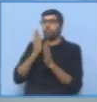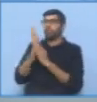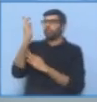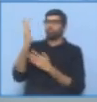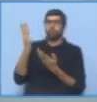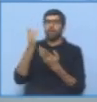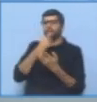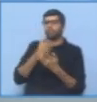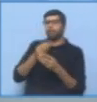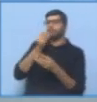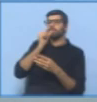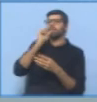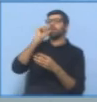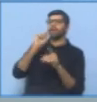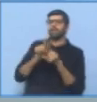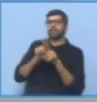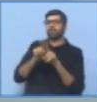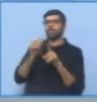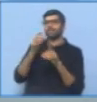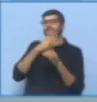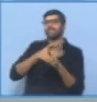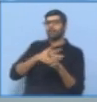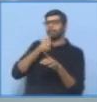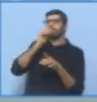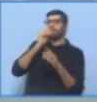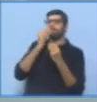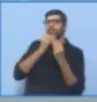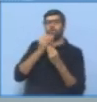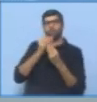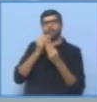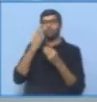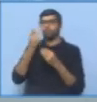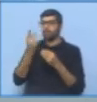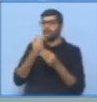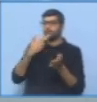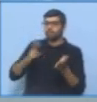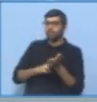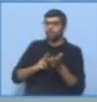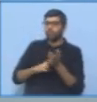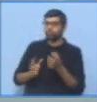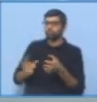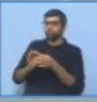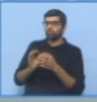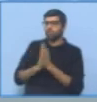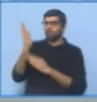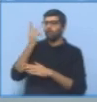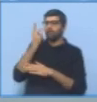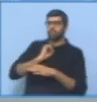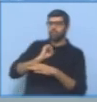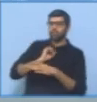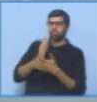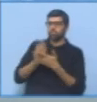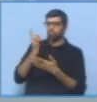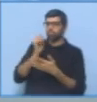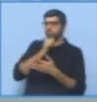se prova sangue, se prova vida, mas prova-se vida vivida, vida em Deus, não é a minha vida, não sou eu a